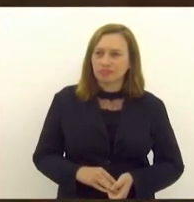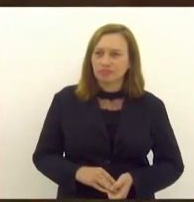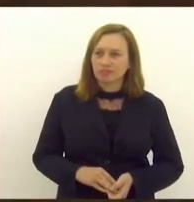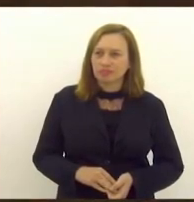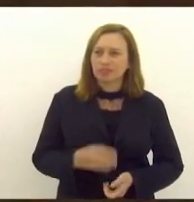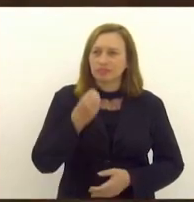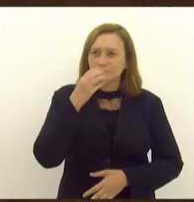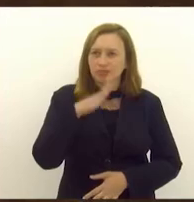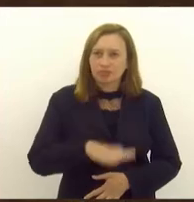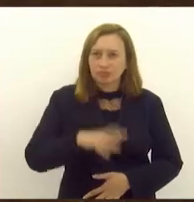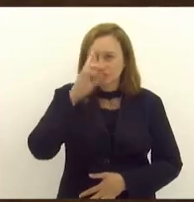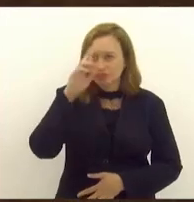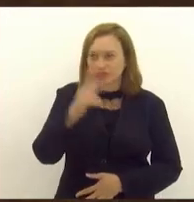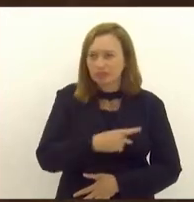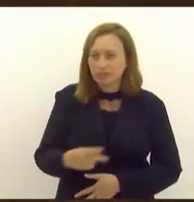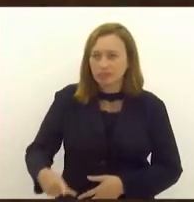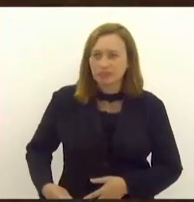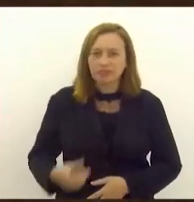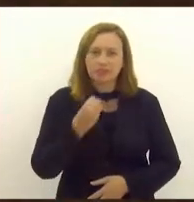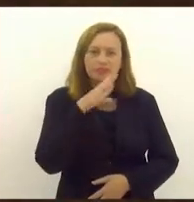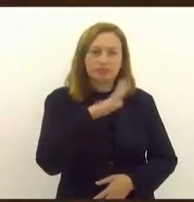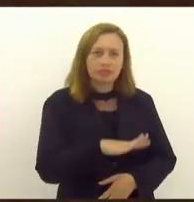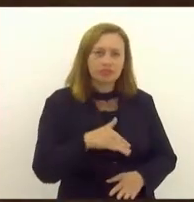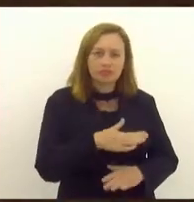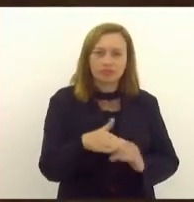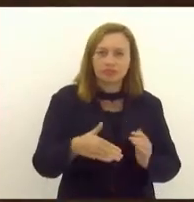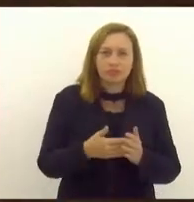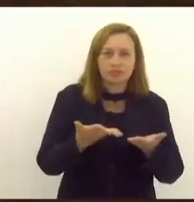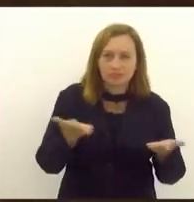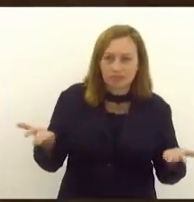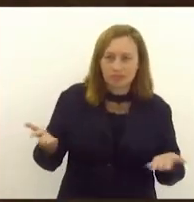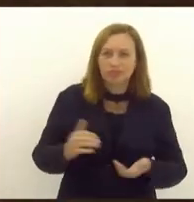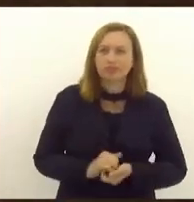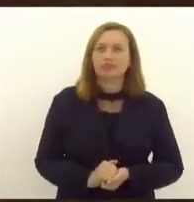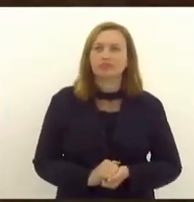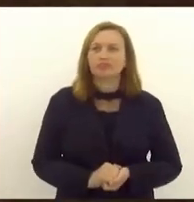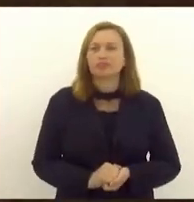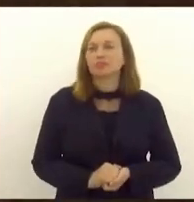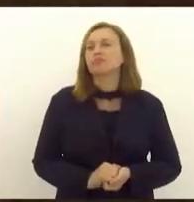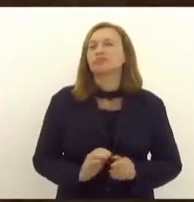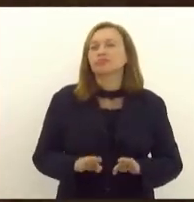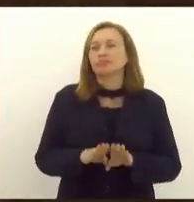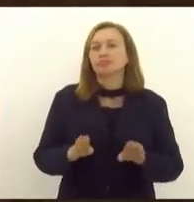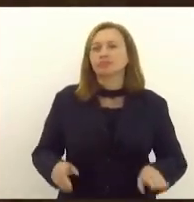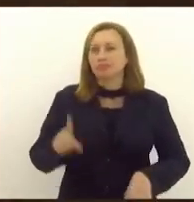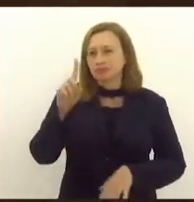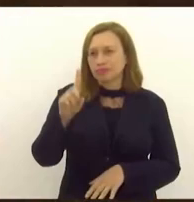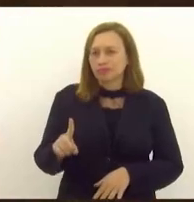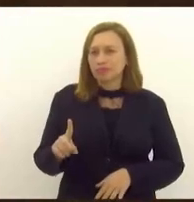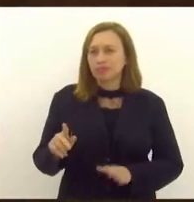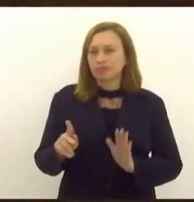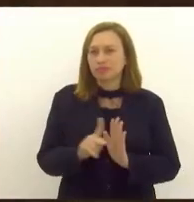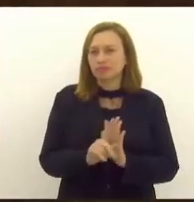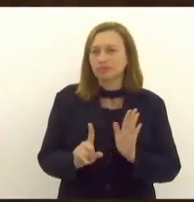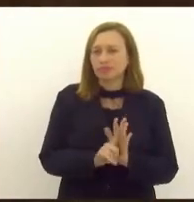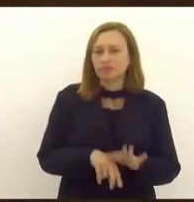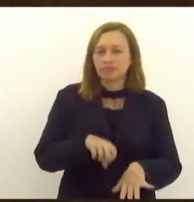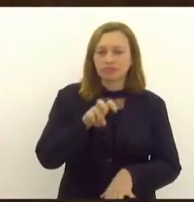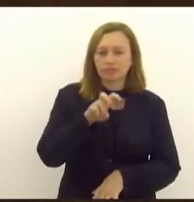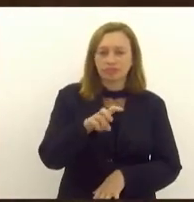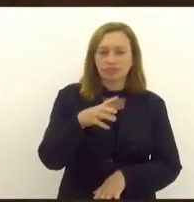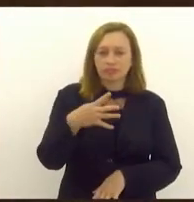Boa tarde Presidente Boa tarde a todos e todas aparecer pela mesa diretora sobre projeto de lei